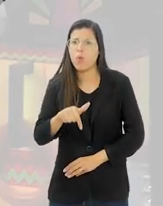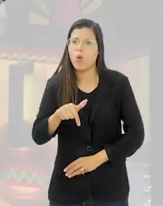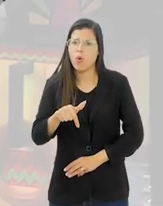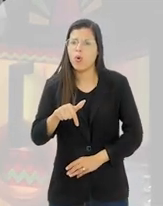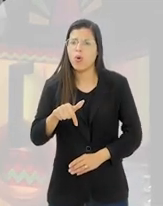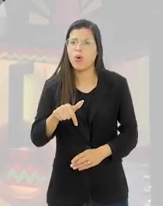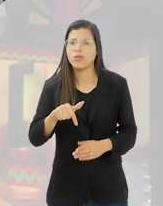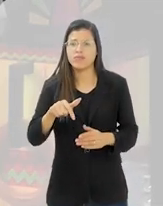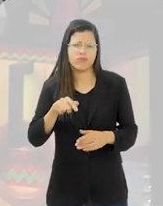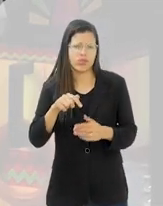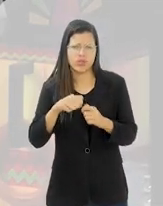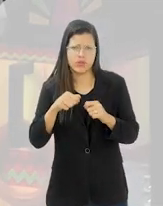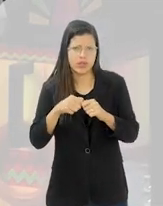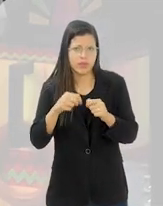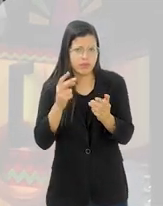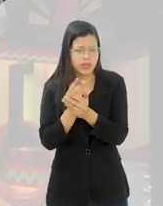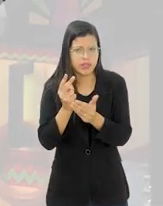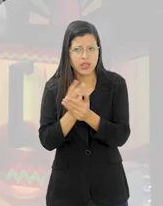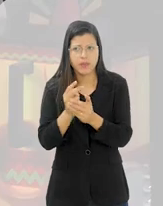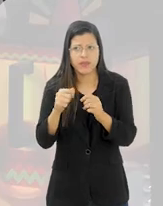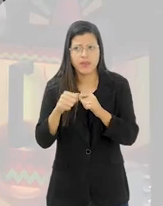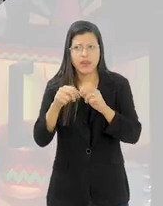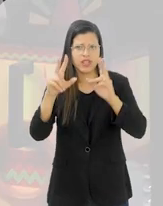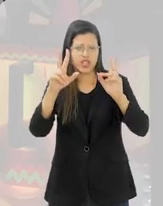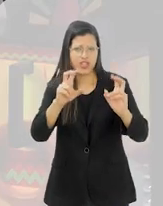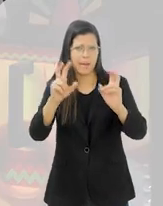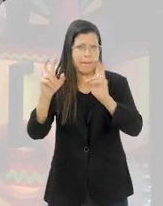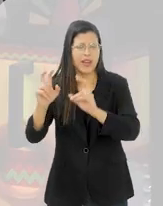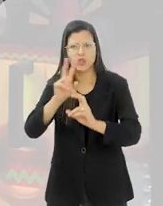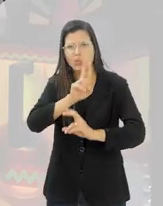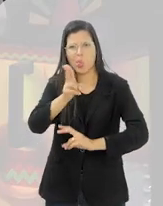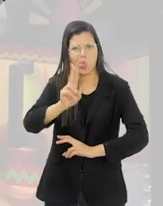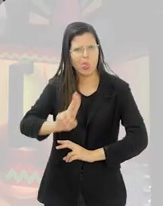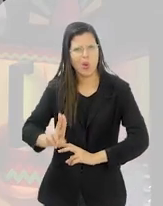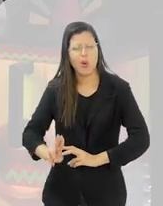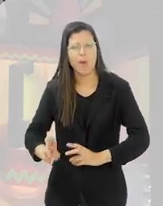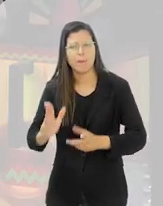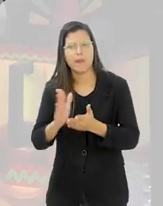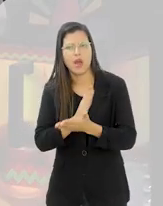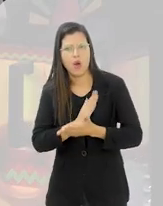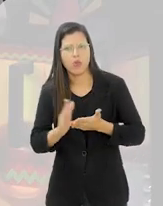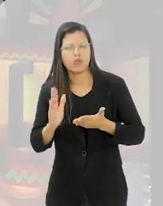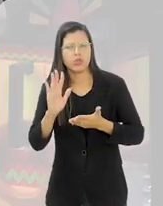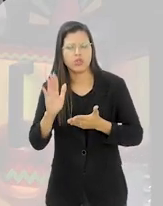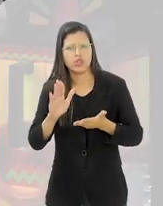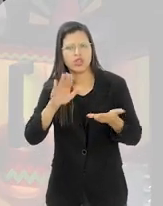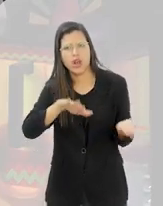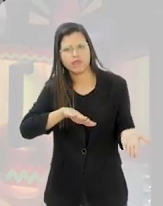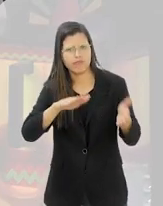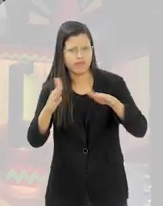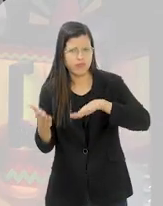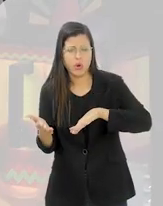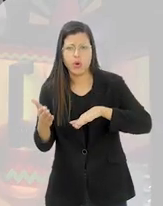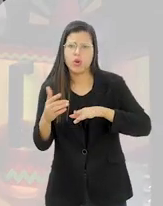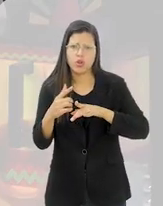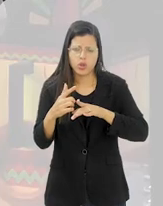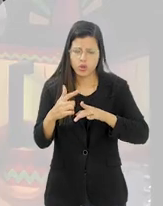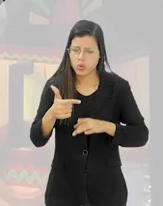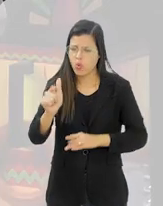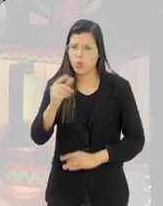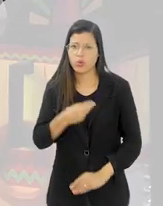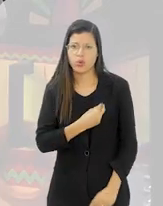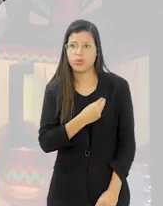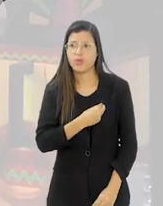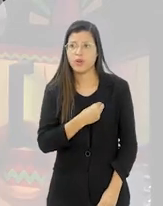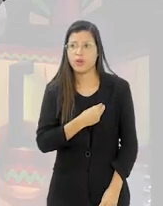terceira edição era a quadra São Clemente. Dali em diante, a gente sempre fez temático a grandes nomes. Alguns já tinham partido e outros estavam entre